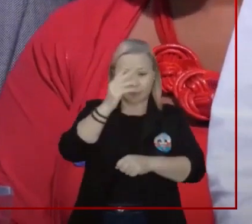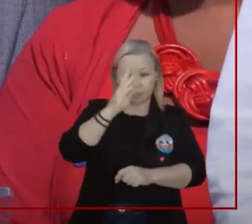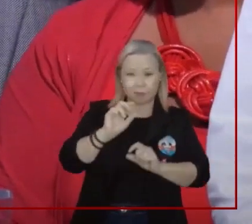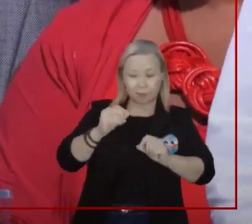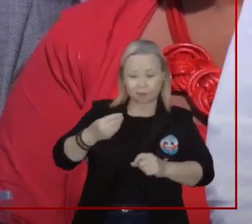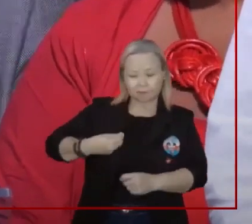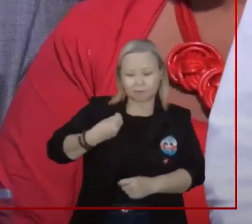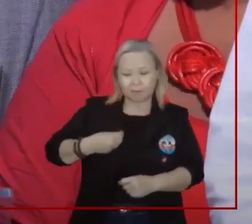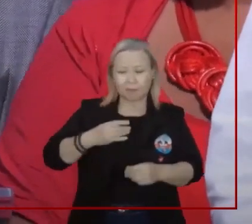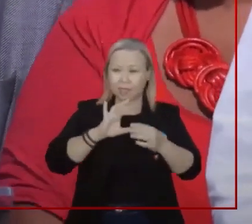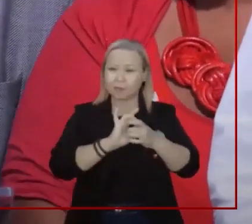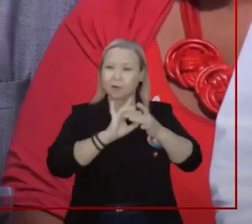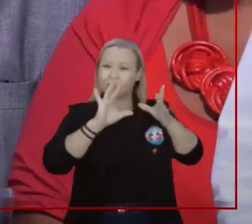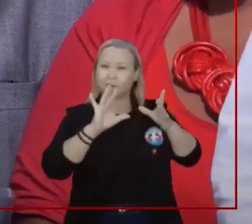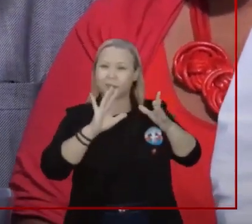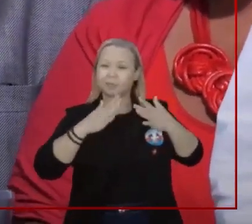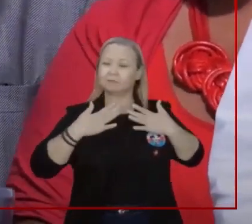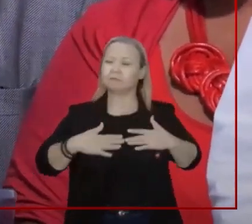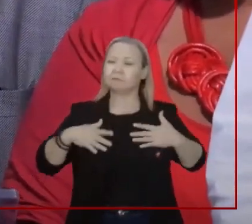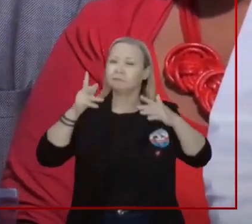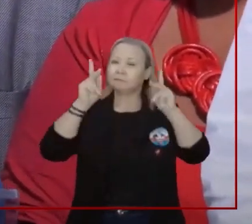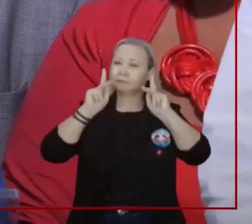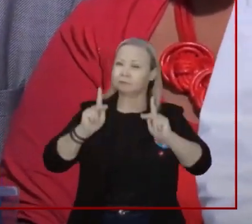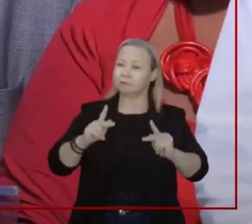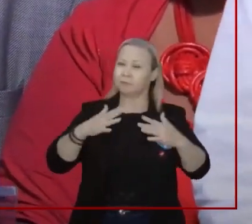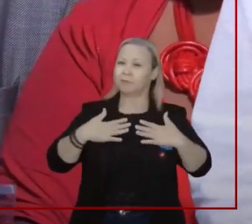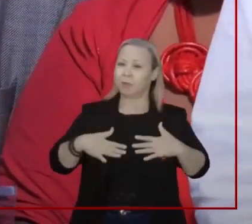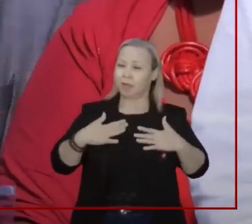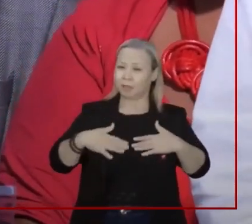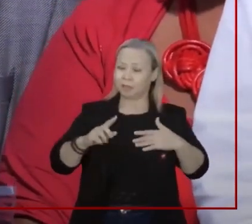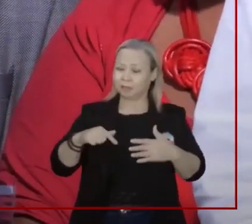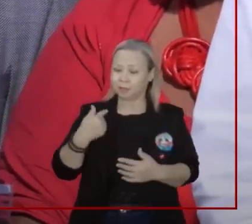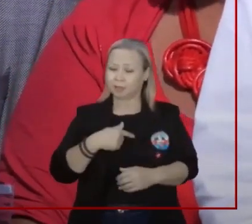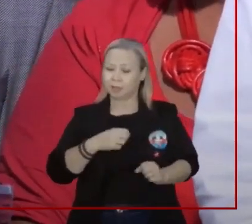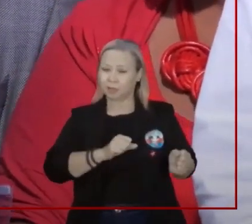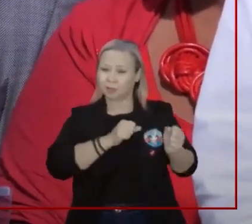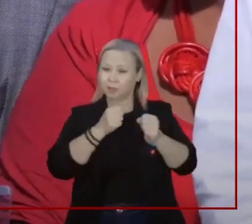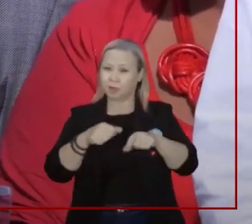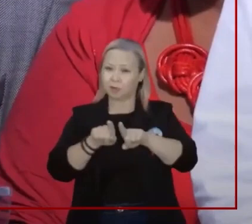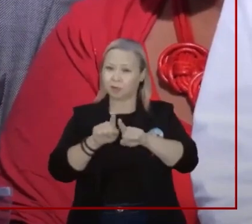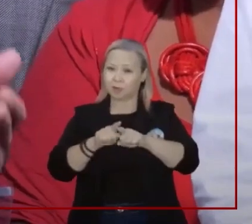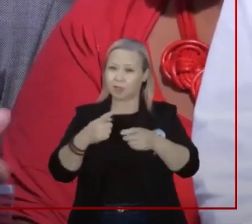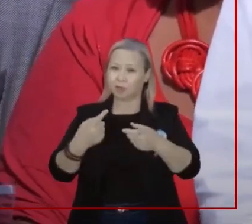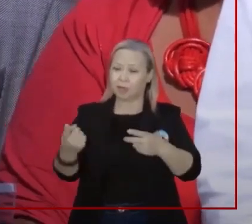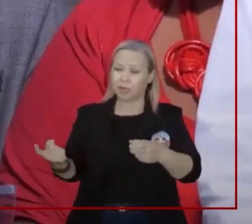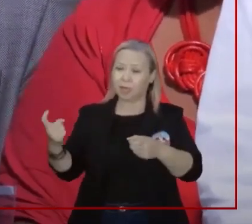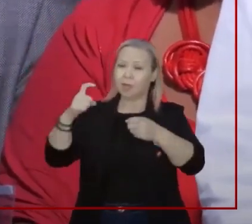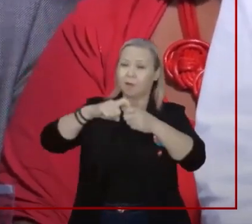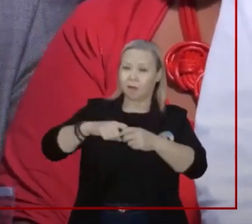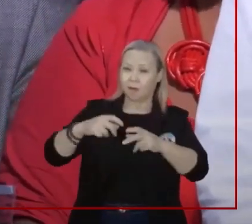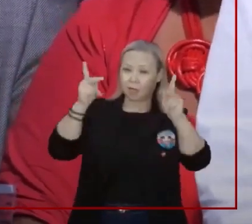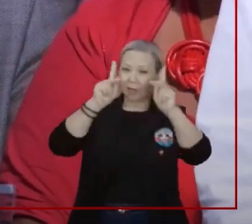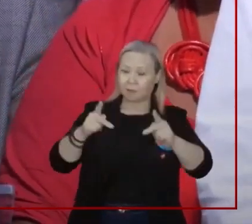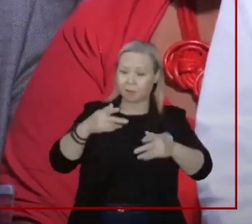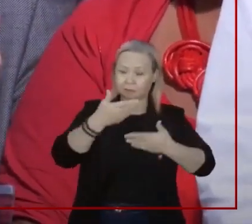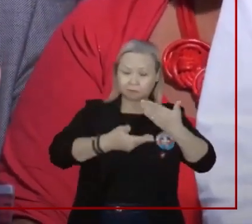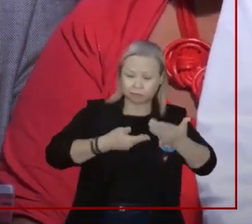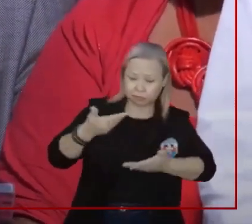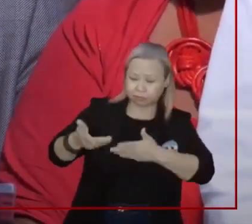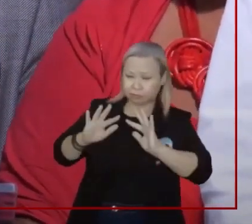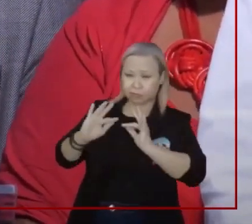democraticamente, harmonicamente, e a gente possa, inclusive, restabelecer a paz entre as famílias, entre